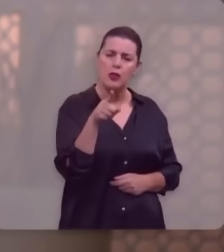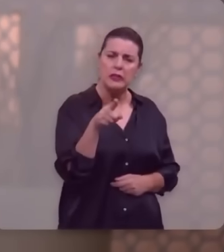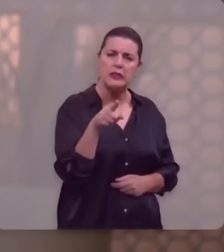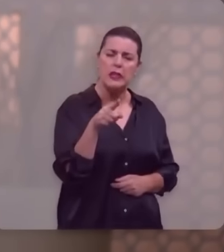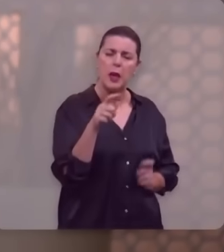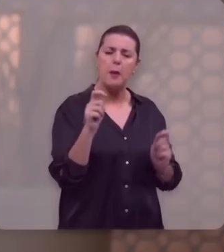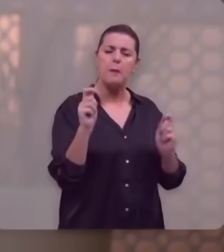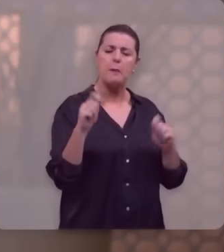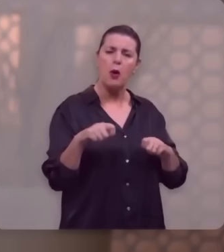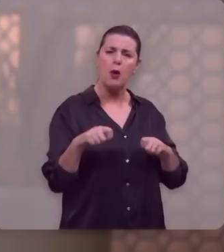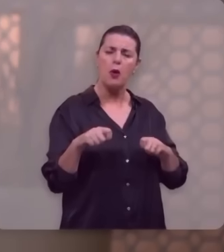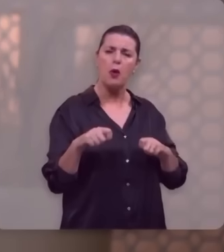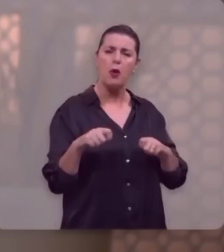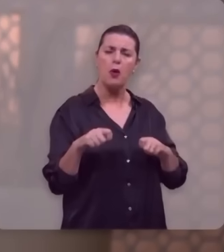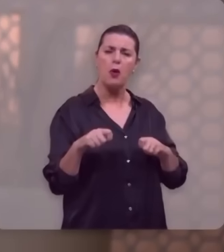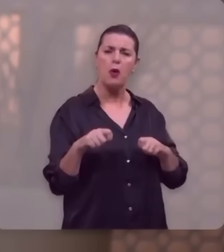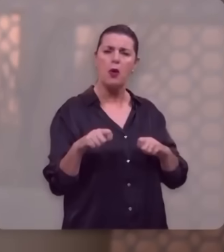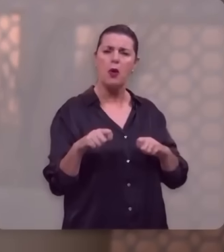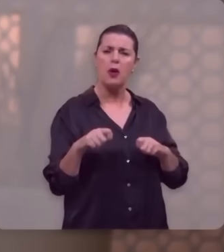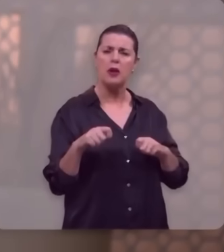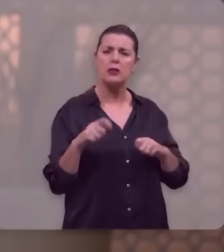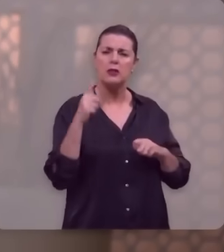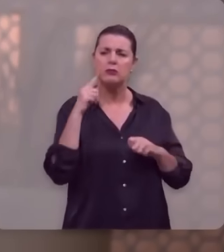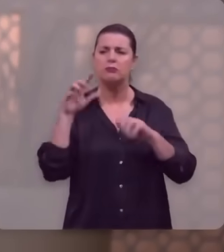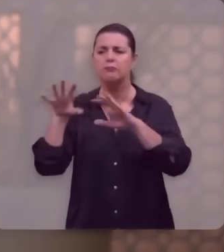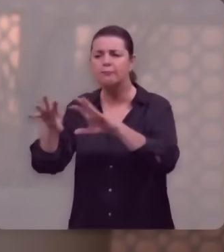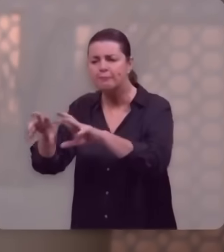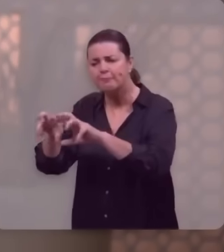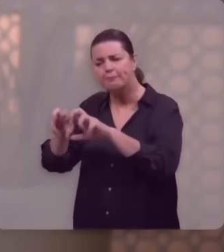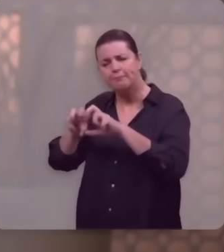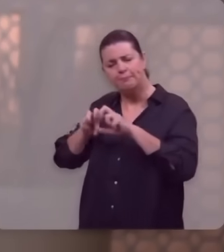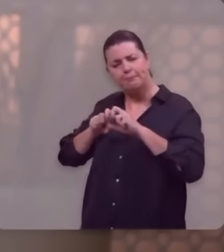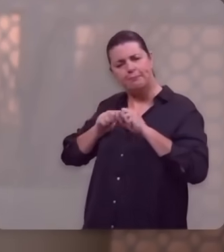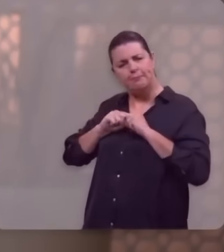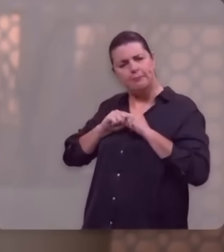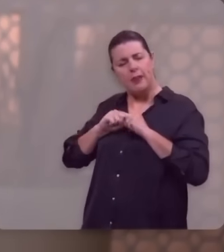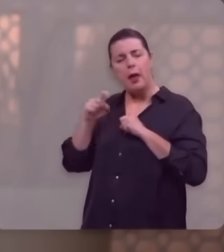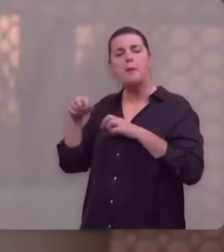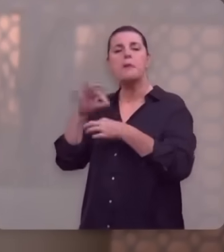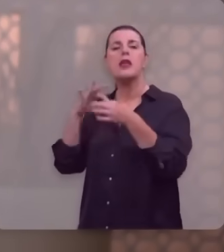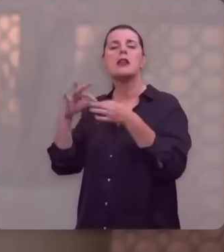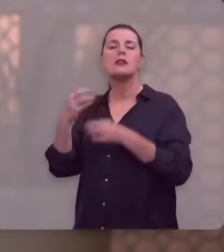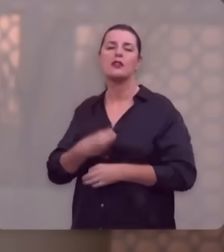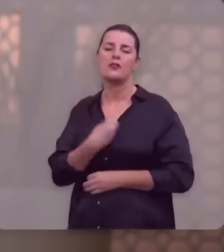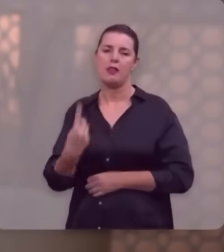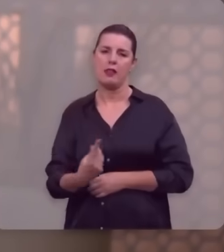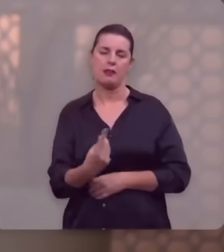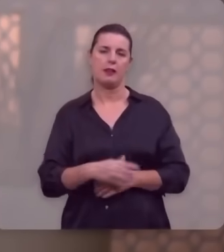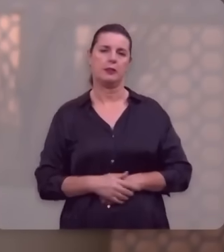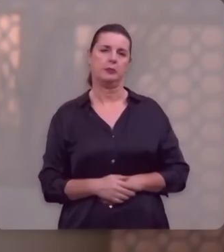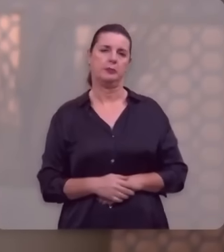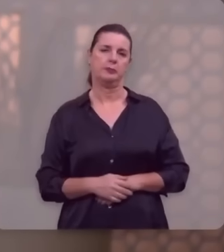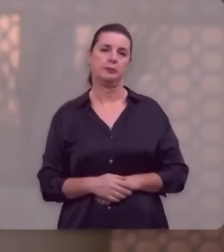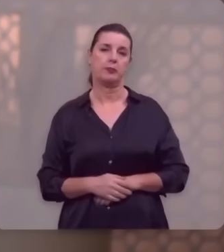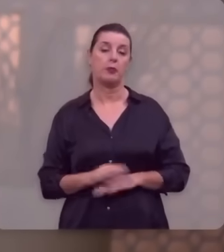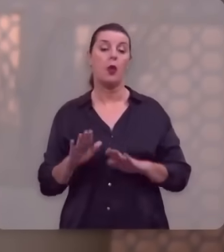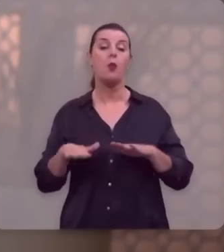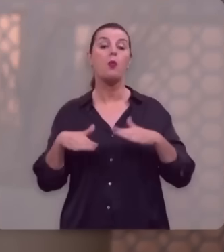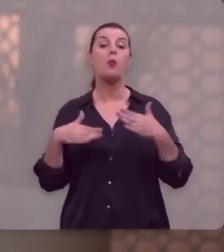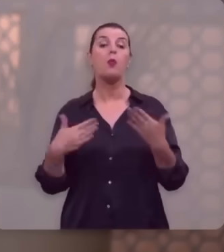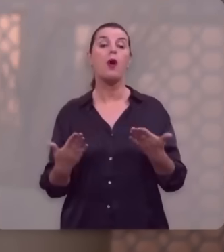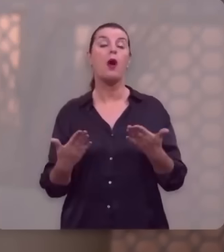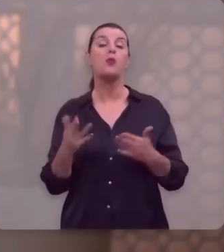posso podemos nos apropriar desse presente da vida eterna qual é a